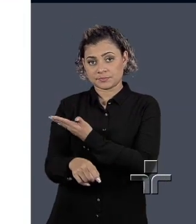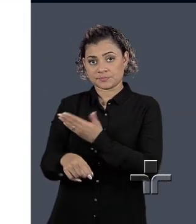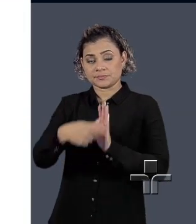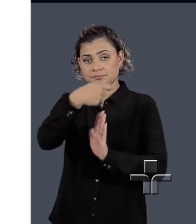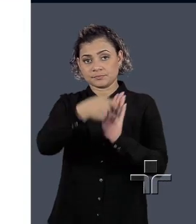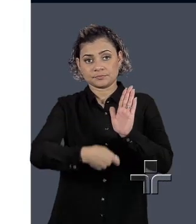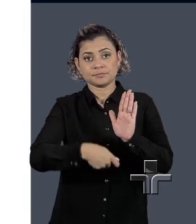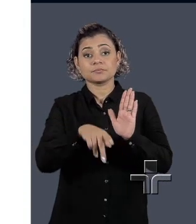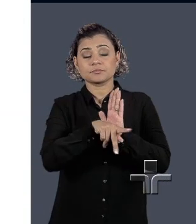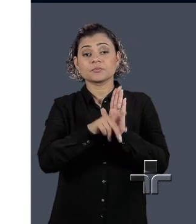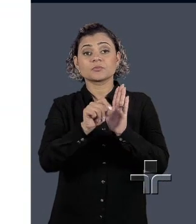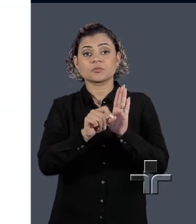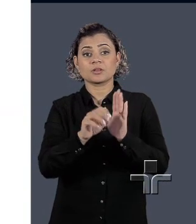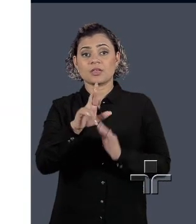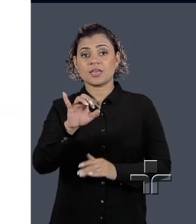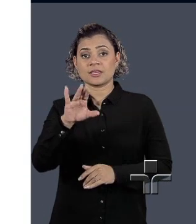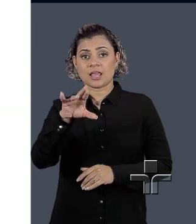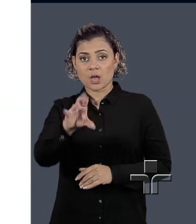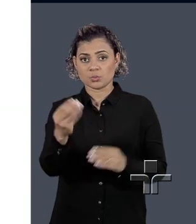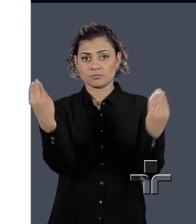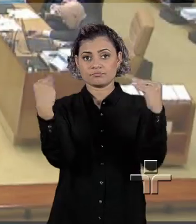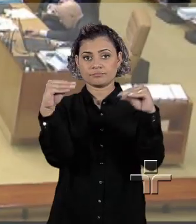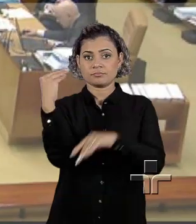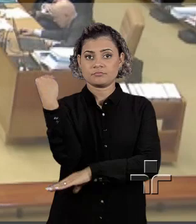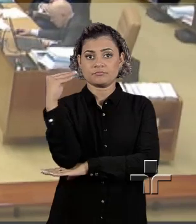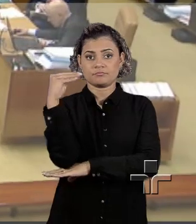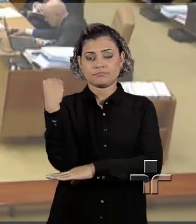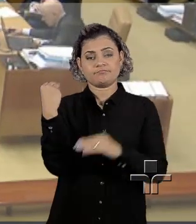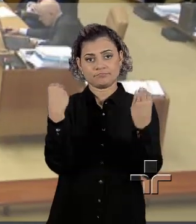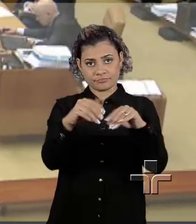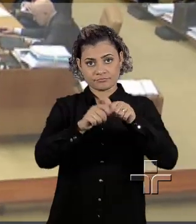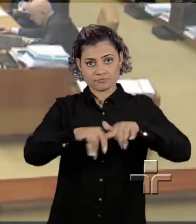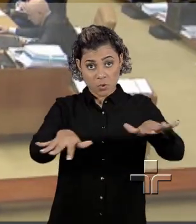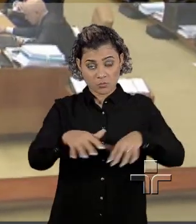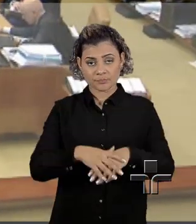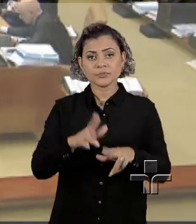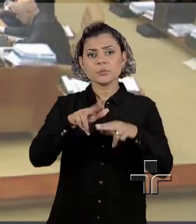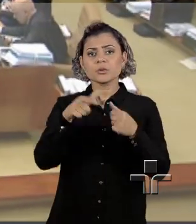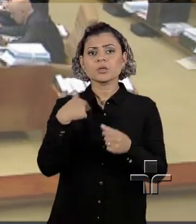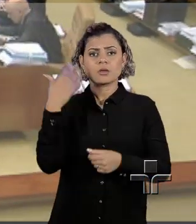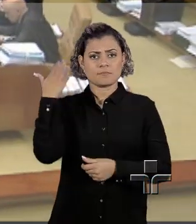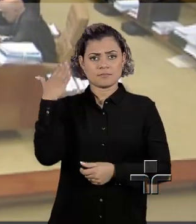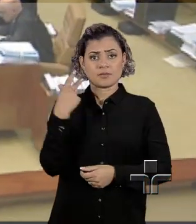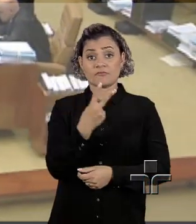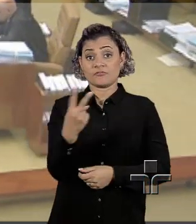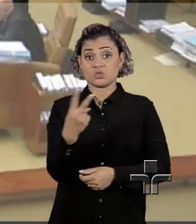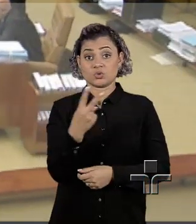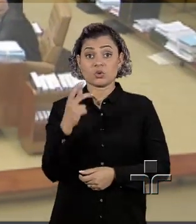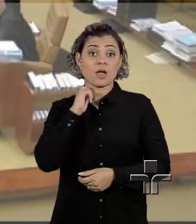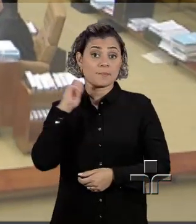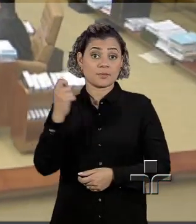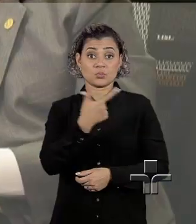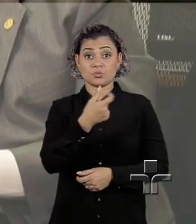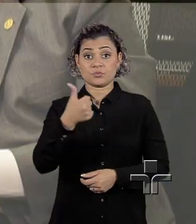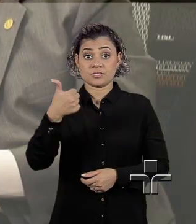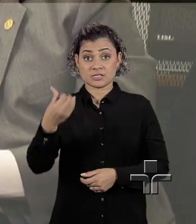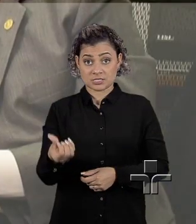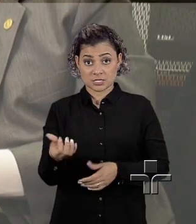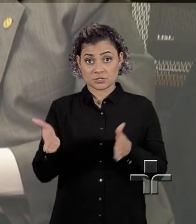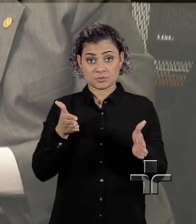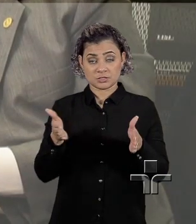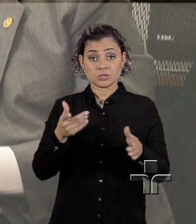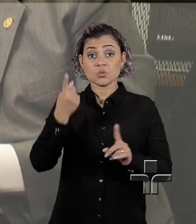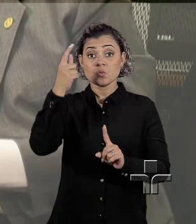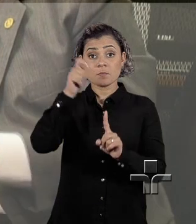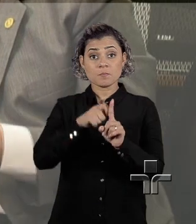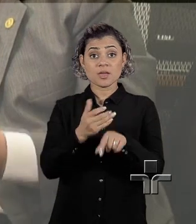Reinaldo Azevedo, que o publicou em seu blog na internet. A conversa teria acontecido no dia 22 de abril de 2016, um mês depois